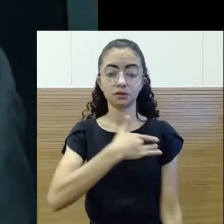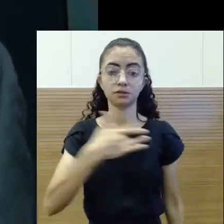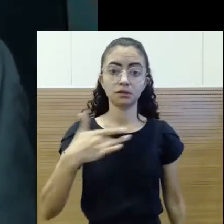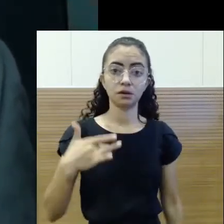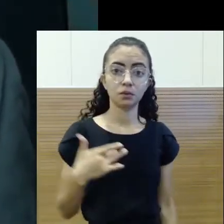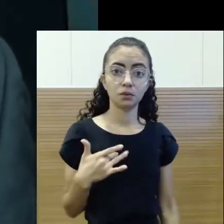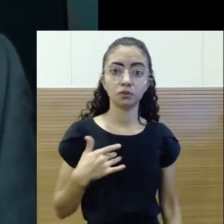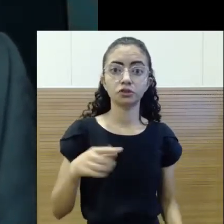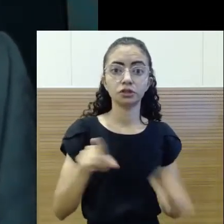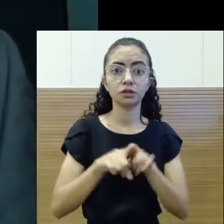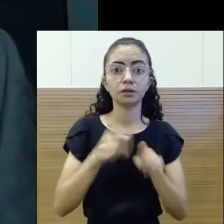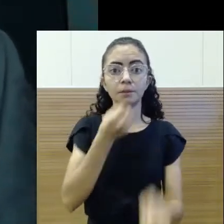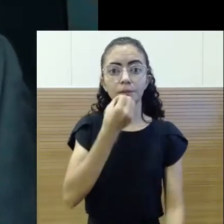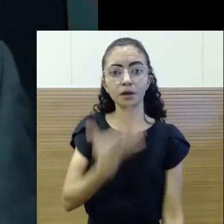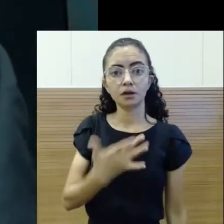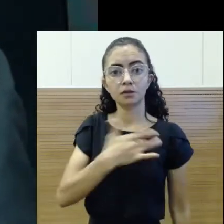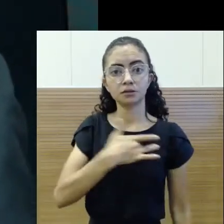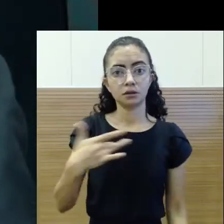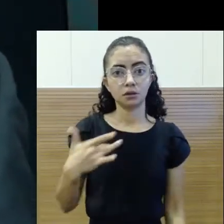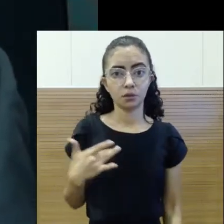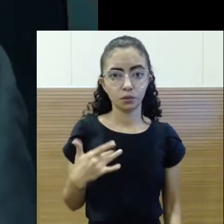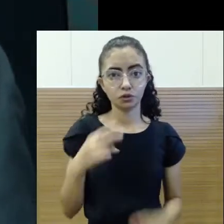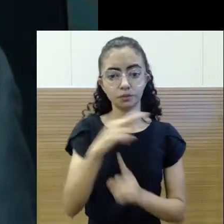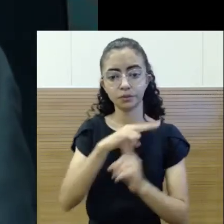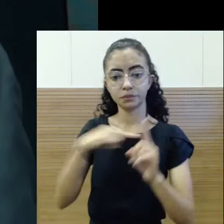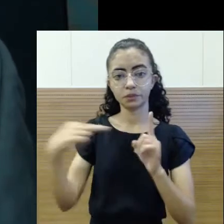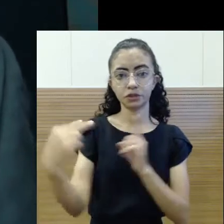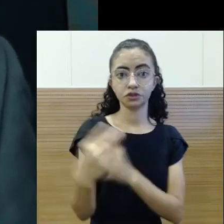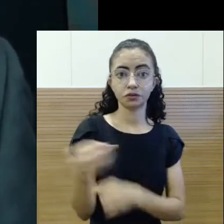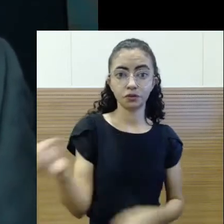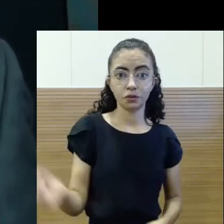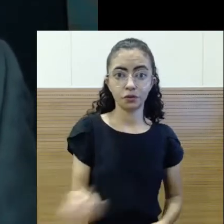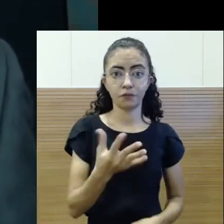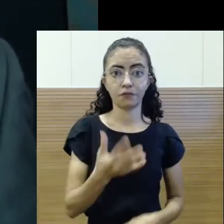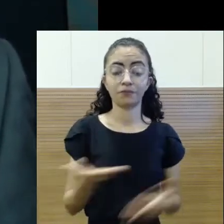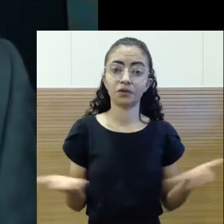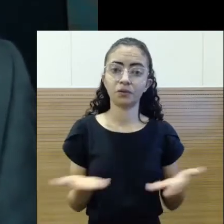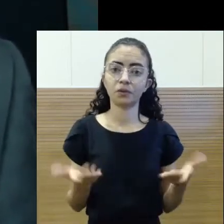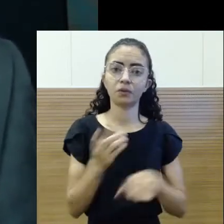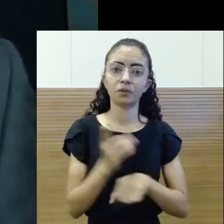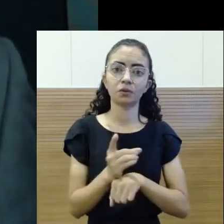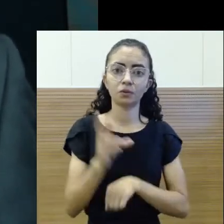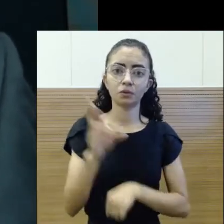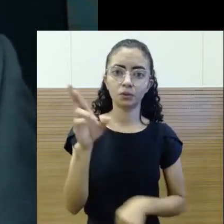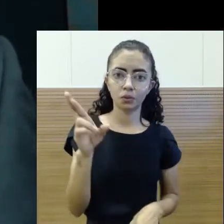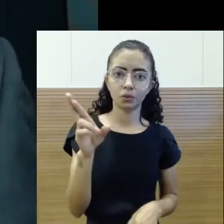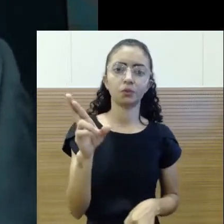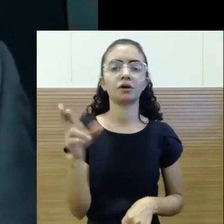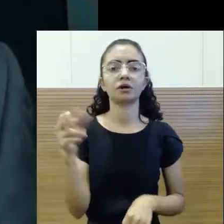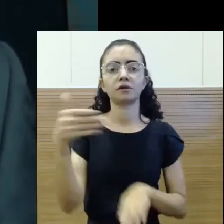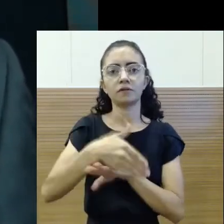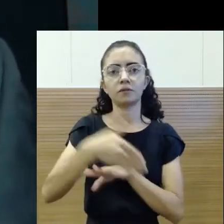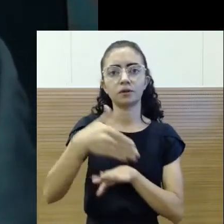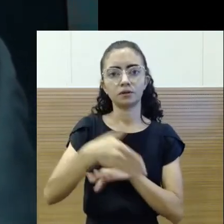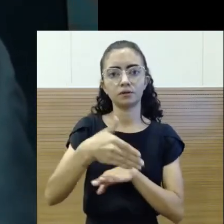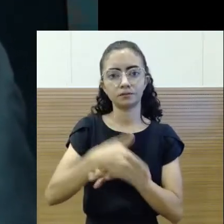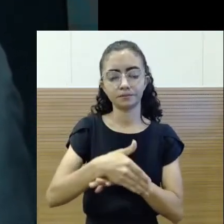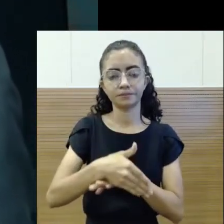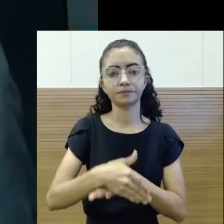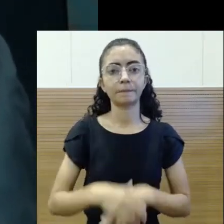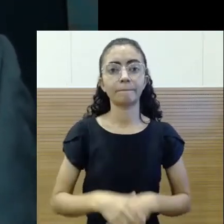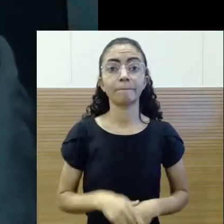bem-estar, um novo paradigma, nós teremos a ilustre participação do doutor Jeffrey Cannon. Dr. Jeffrey